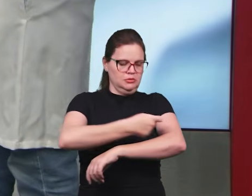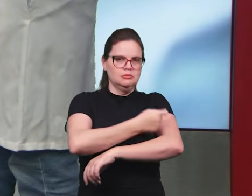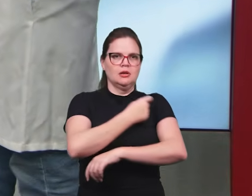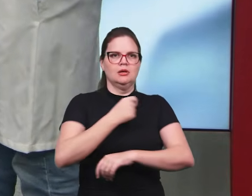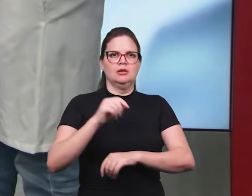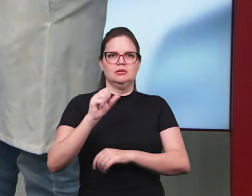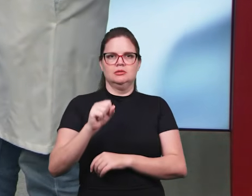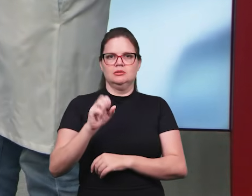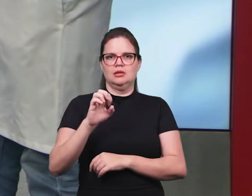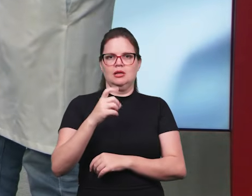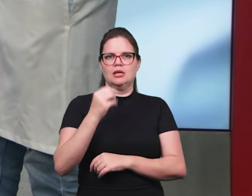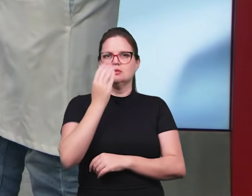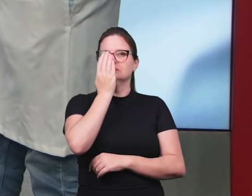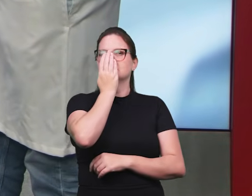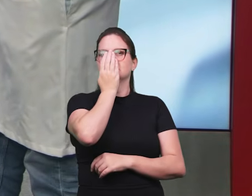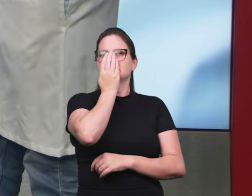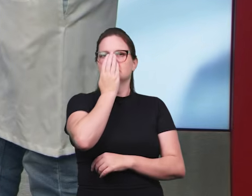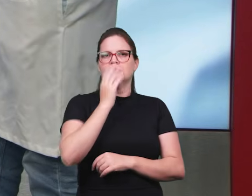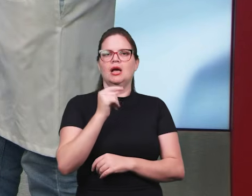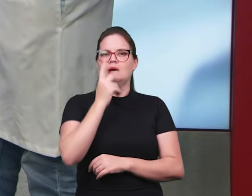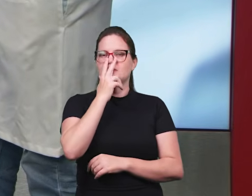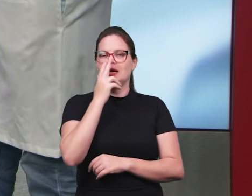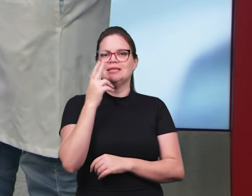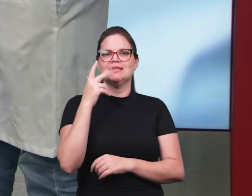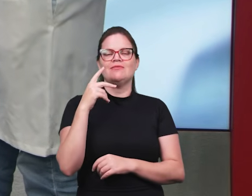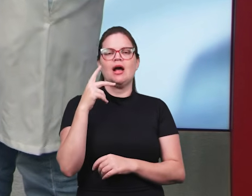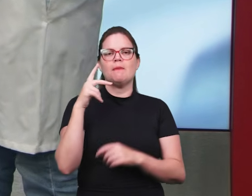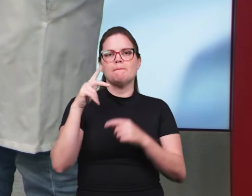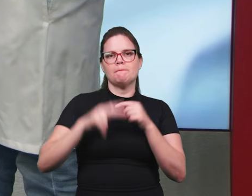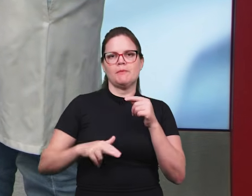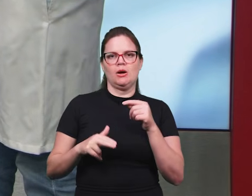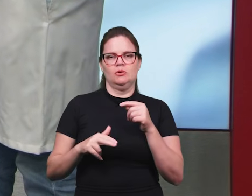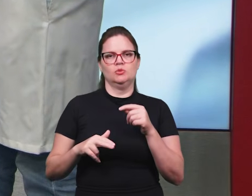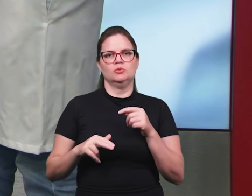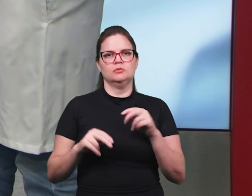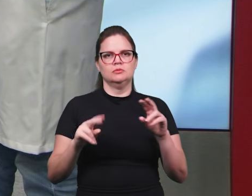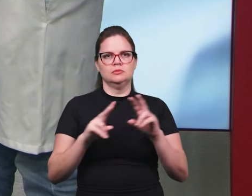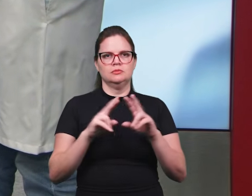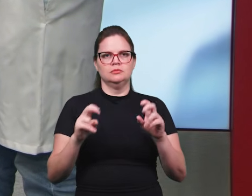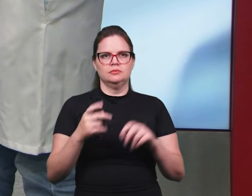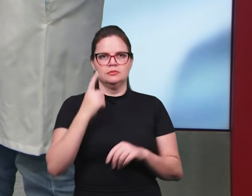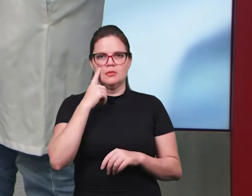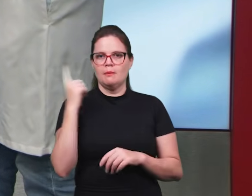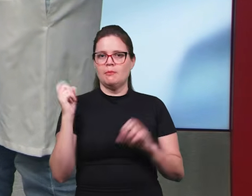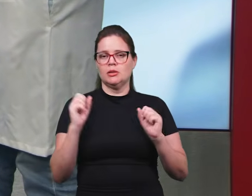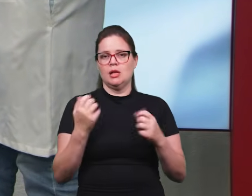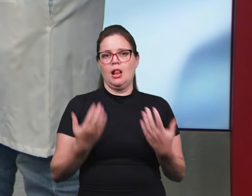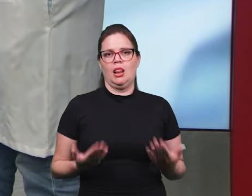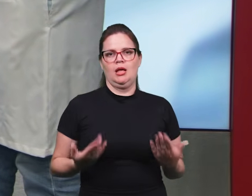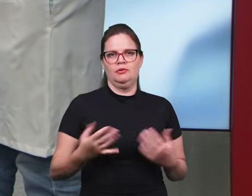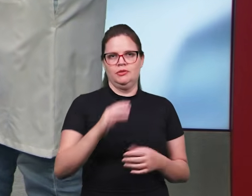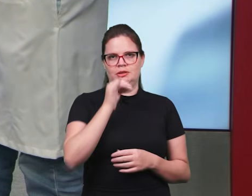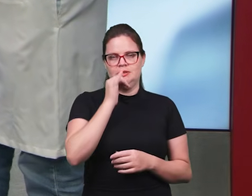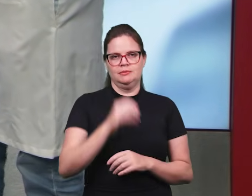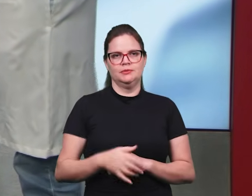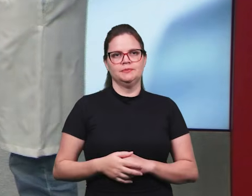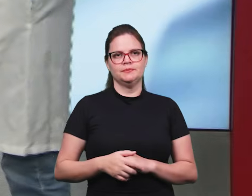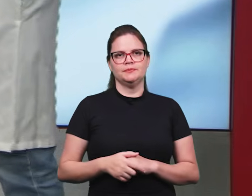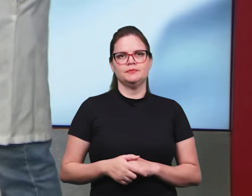isso aí, né? A sedação leve. É uma sedação, um bloqueio regional. Aqui você tem anestesia que pode ser uma sedação leve. Por